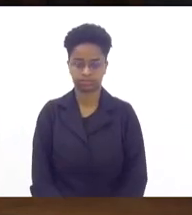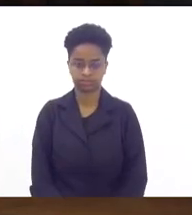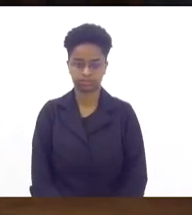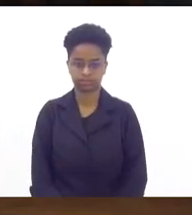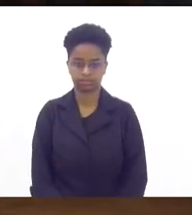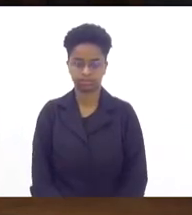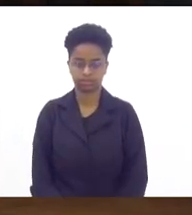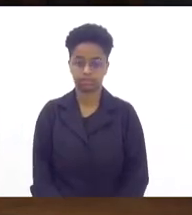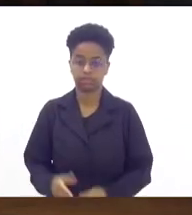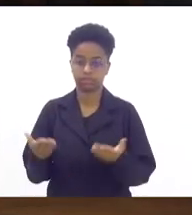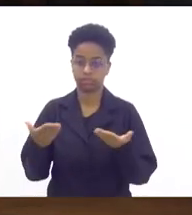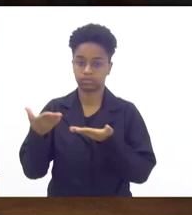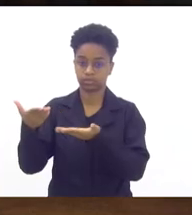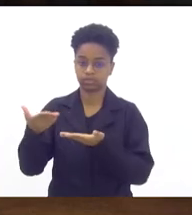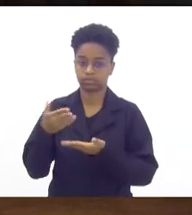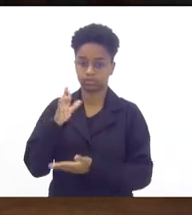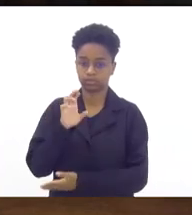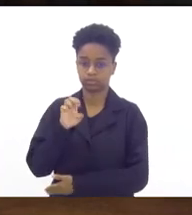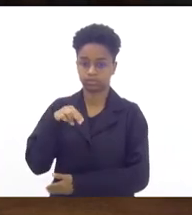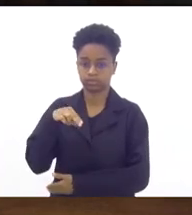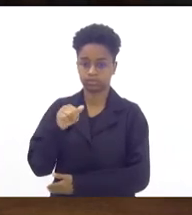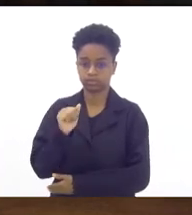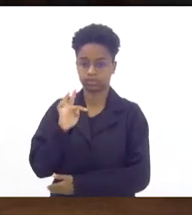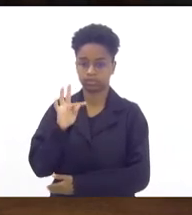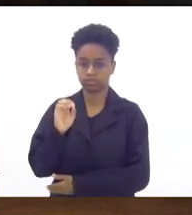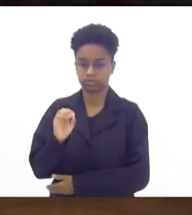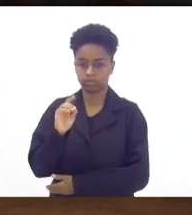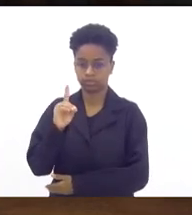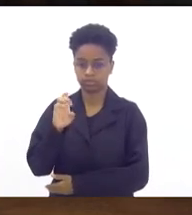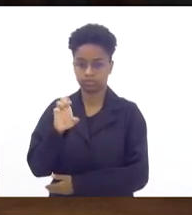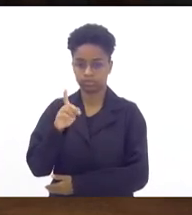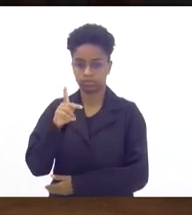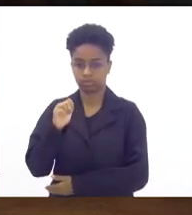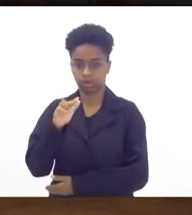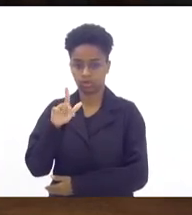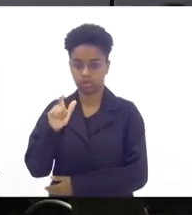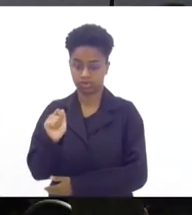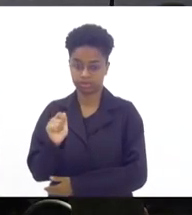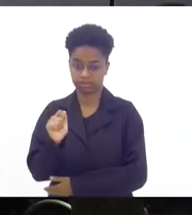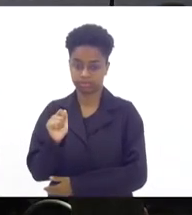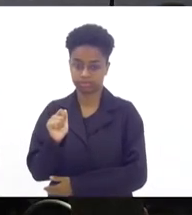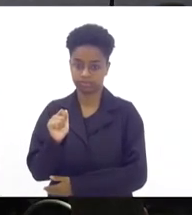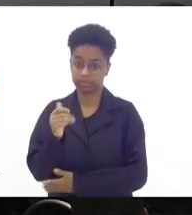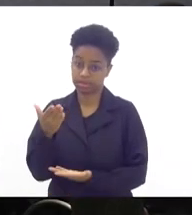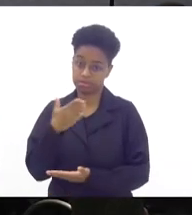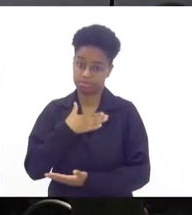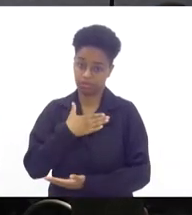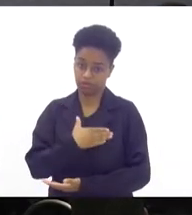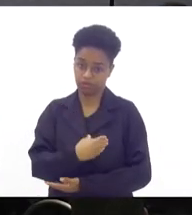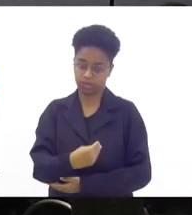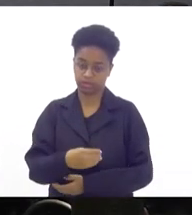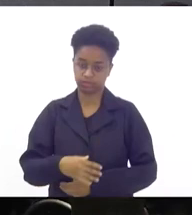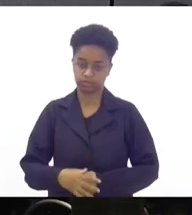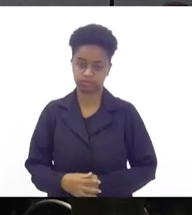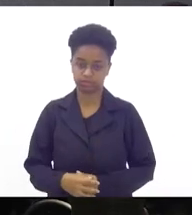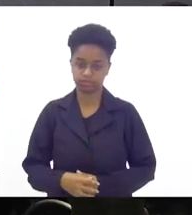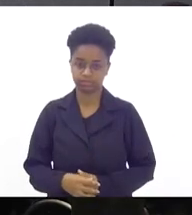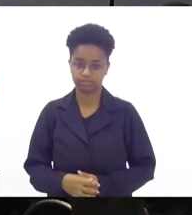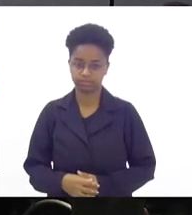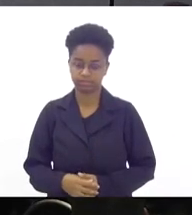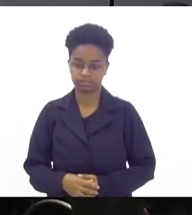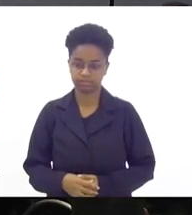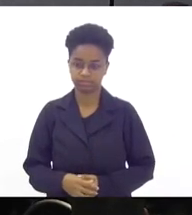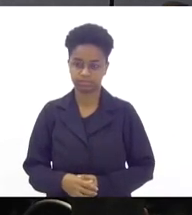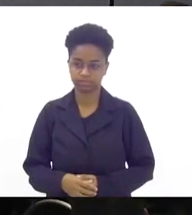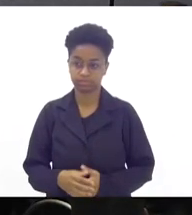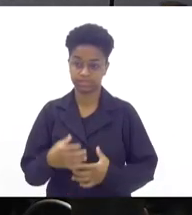vamos ouvir agora Dr Renato de Paula Que por sinal é meu filho muito